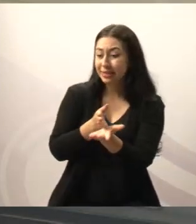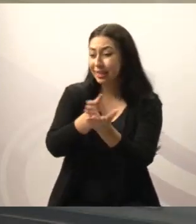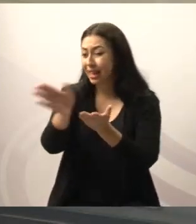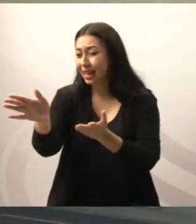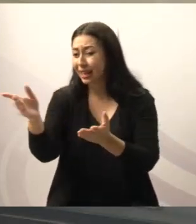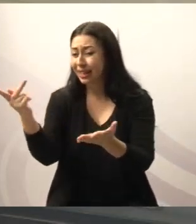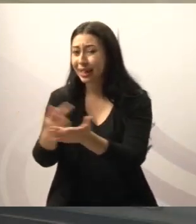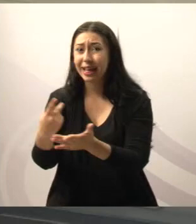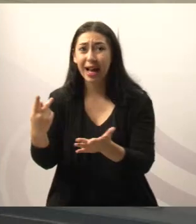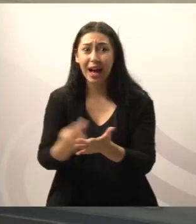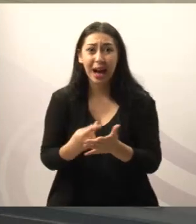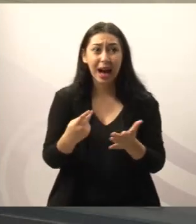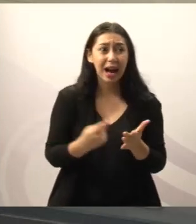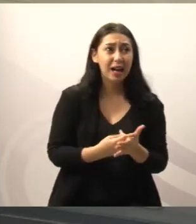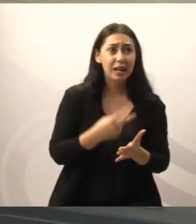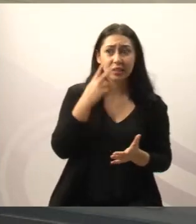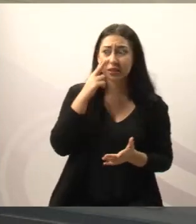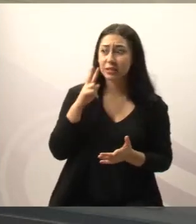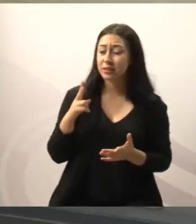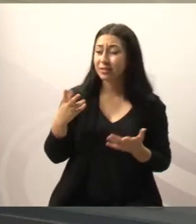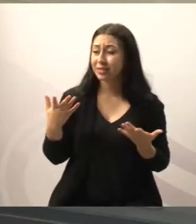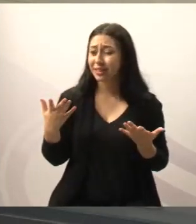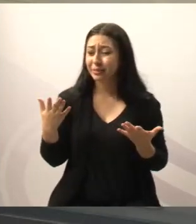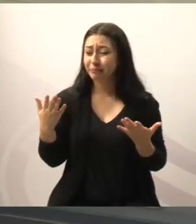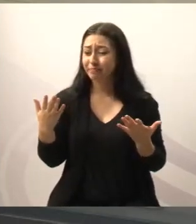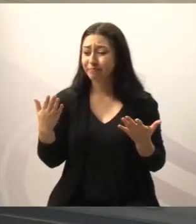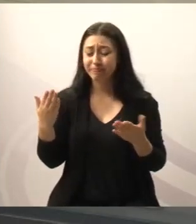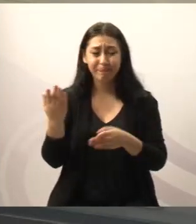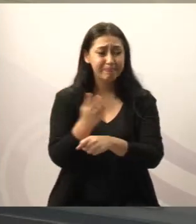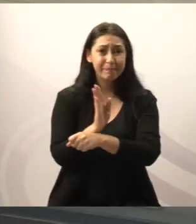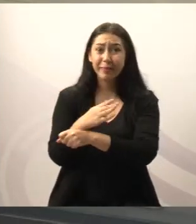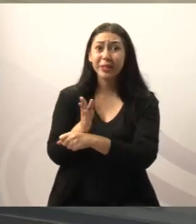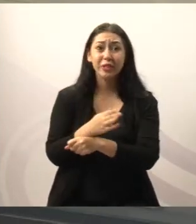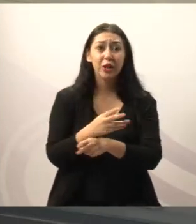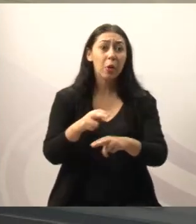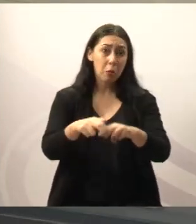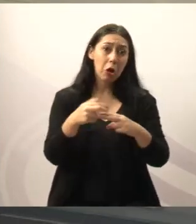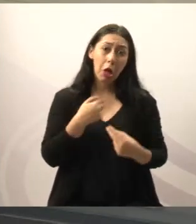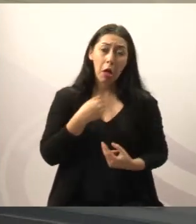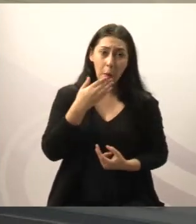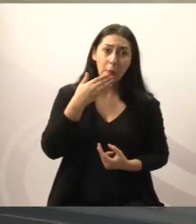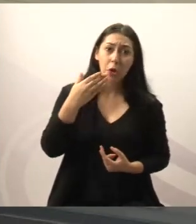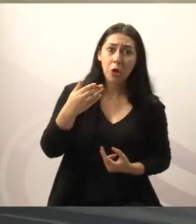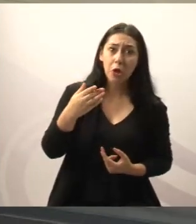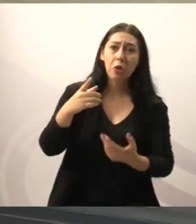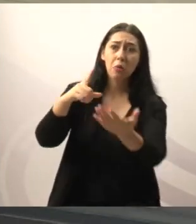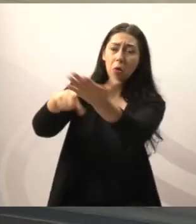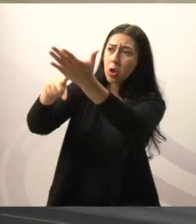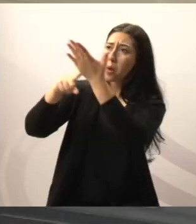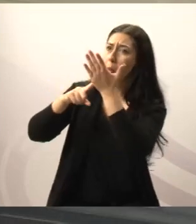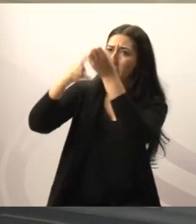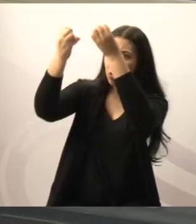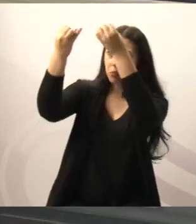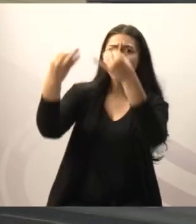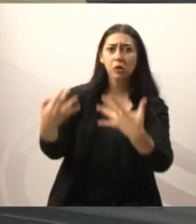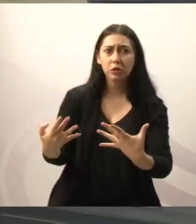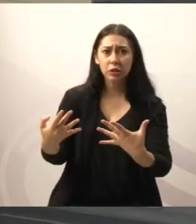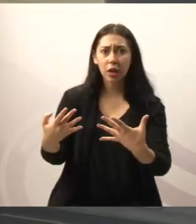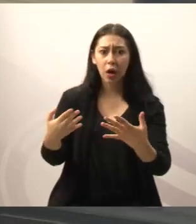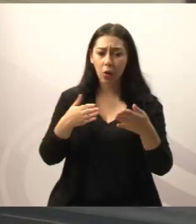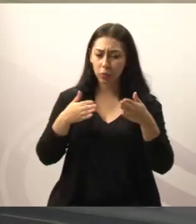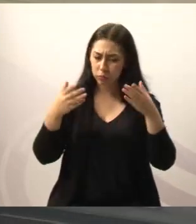o pessoal estranho. Então, eu gostaria que a Rota das Bandeiras colocasse uma placa lá indicando aonde que vai para Dom